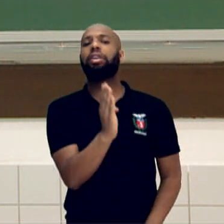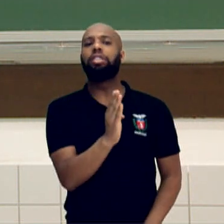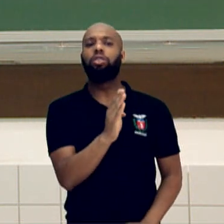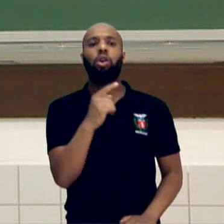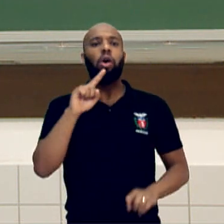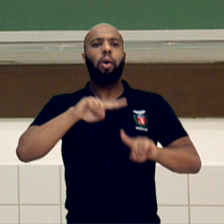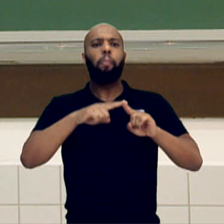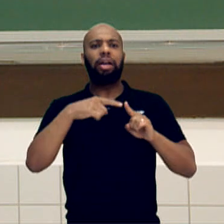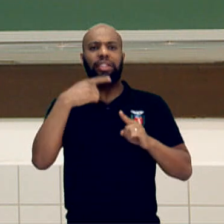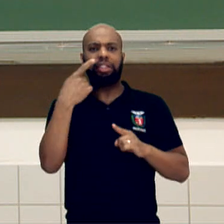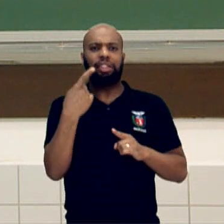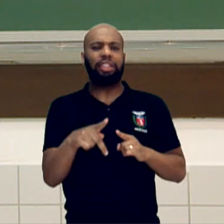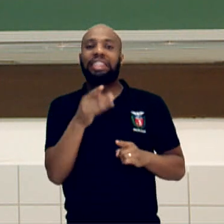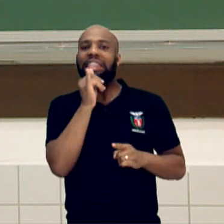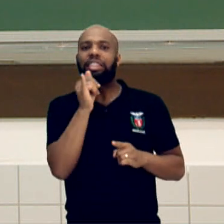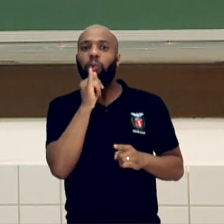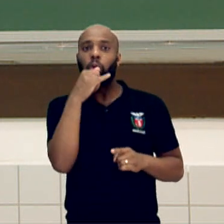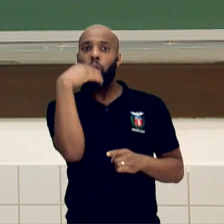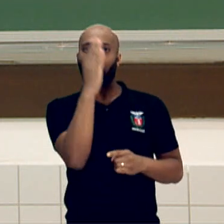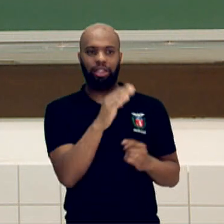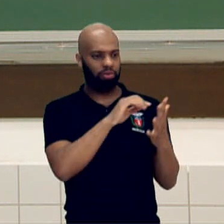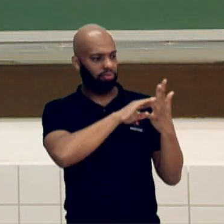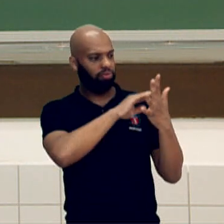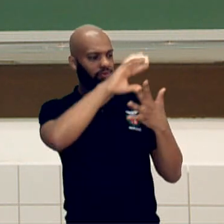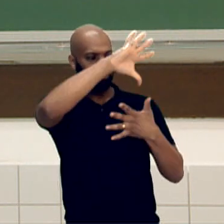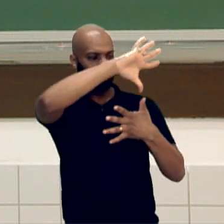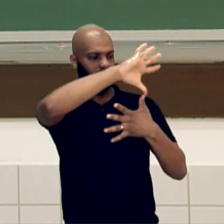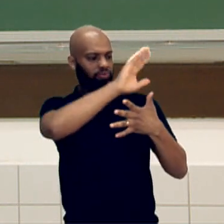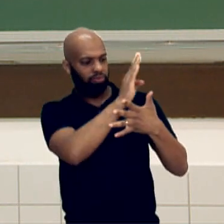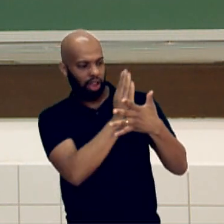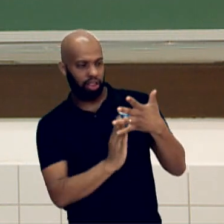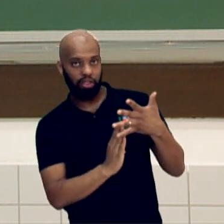por exemplo, em regiões de fronteira? Vamos observar aqui.